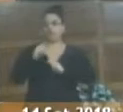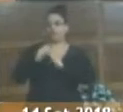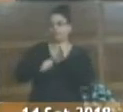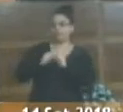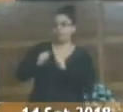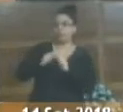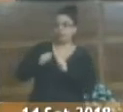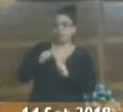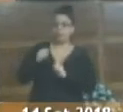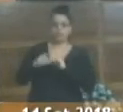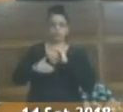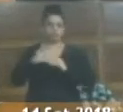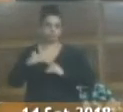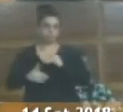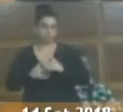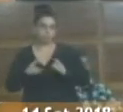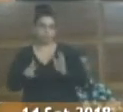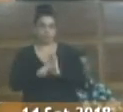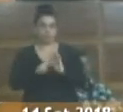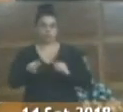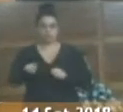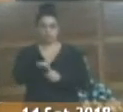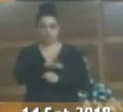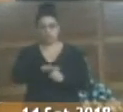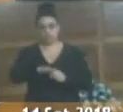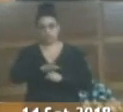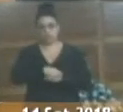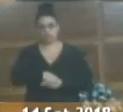importante, né, para a Baía da Ilha Grande, para a Ilha Grande.